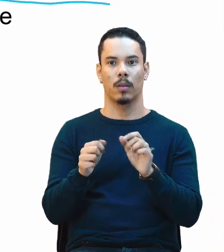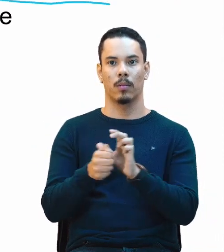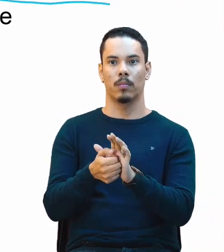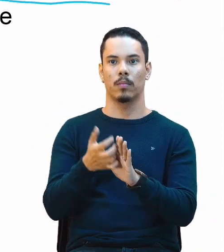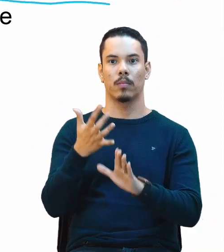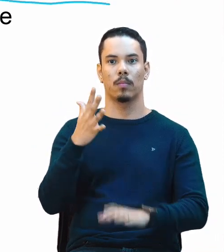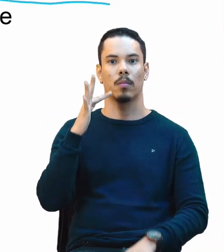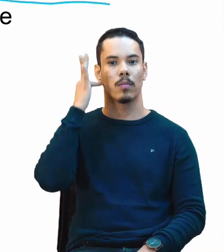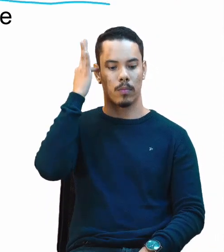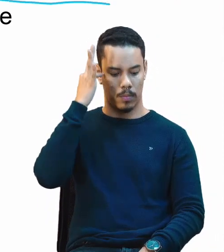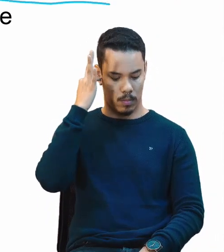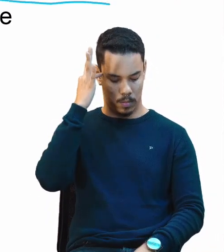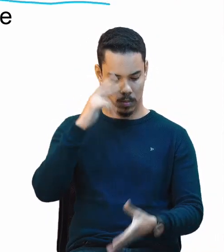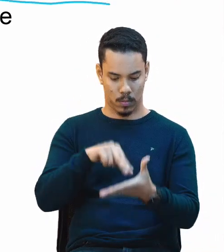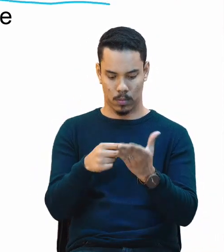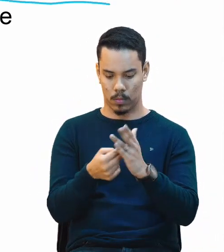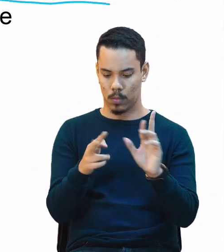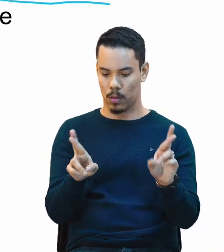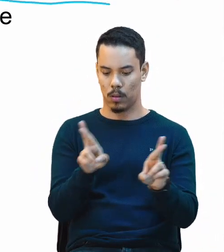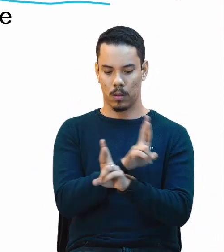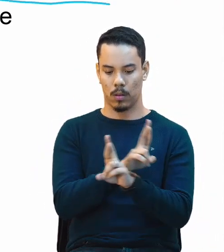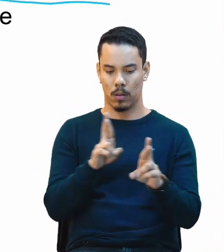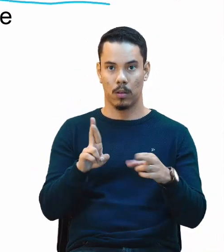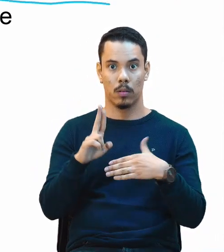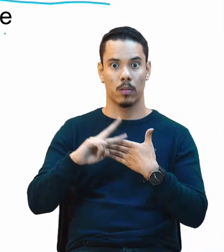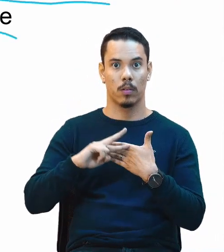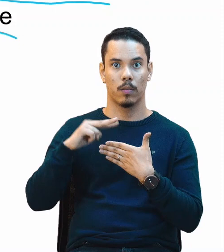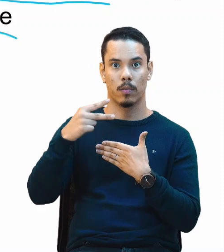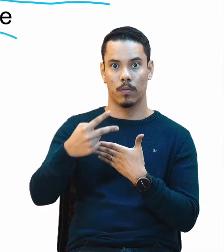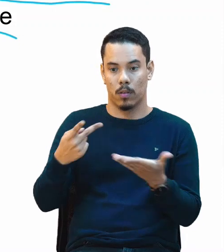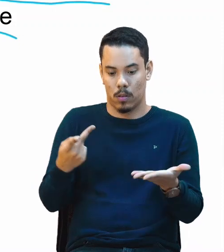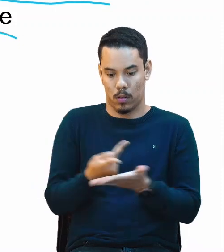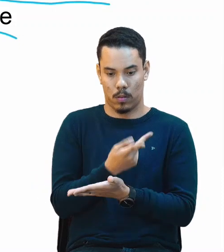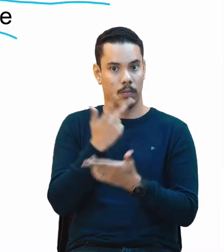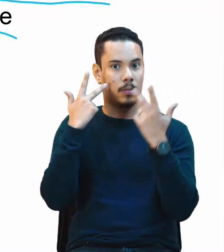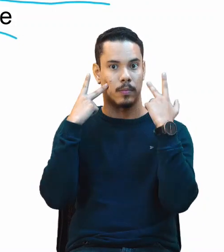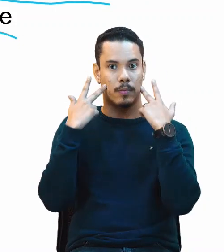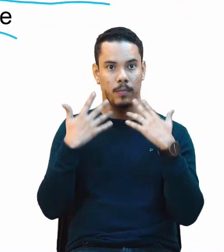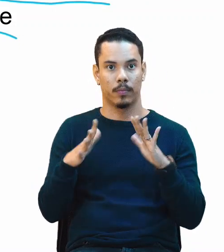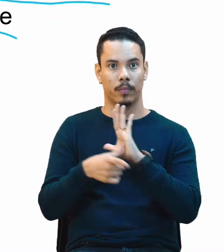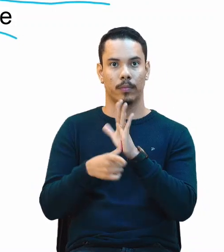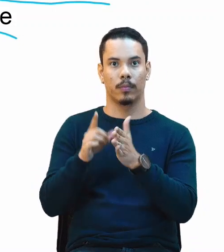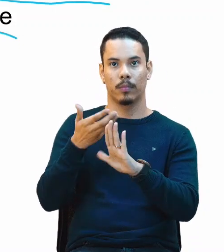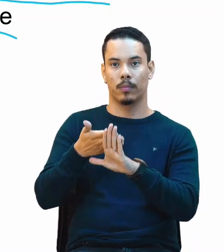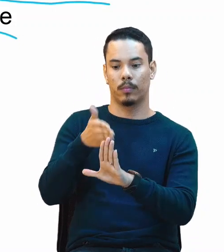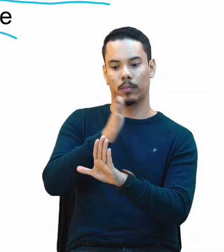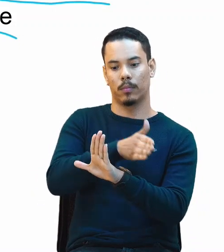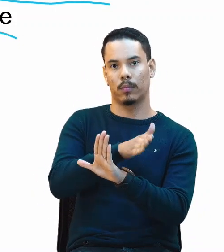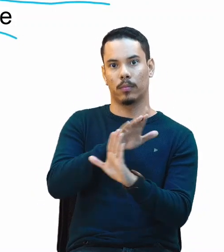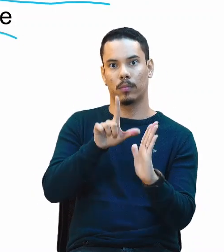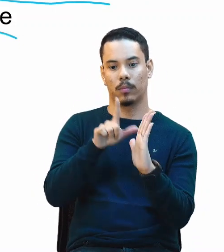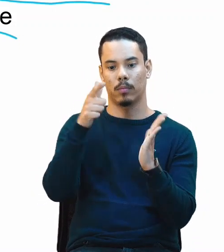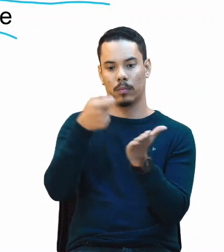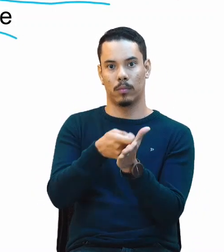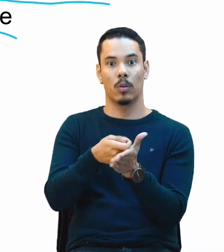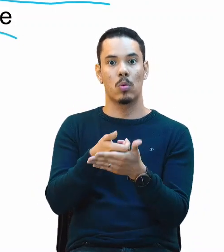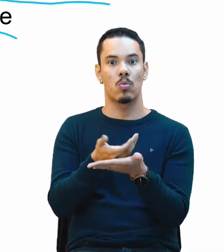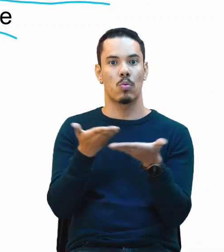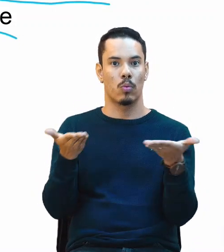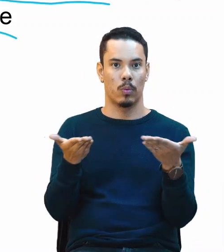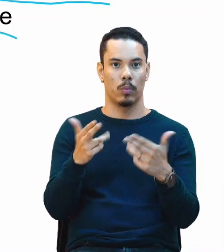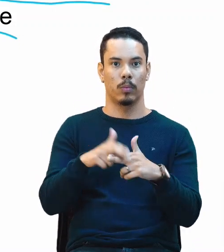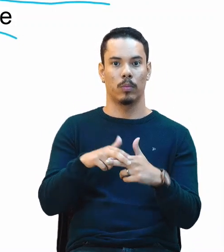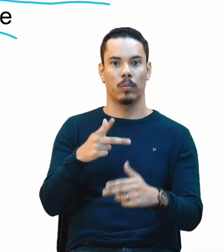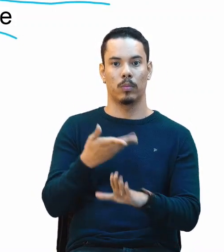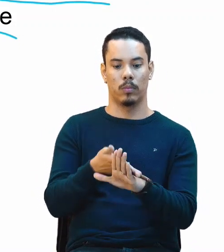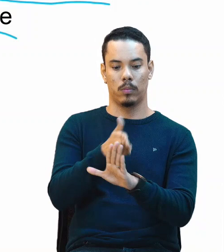filósofos, relacionar o efeito a uma causa natural que antecede e que determina. Os pré-socráticos